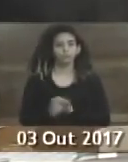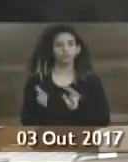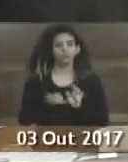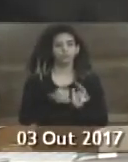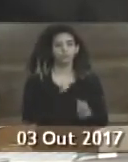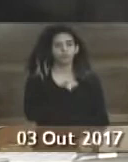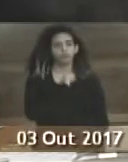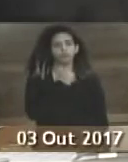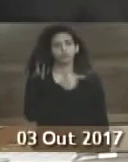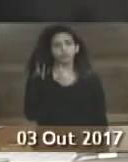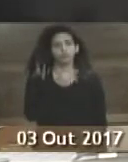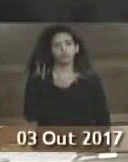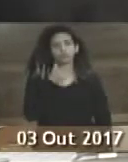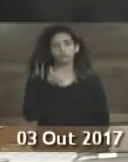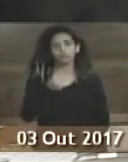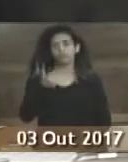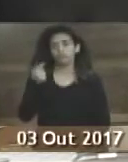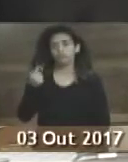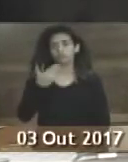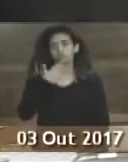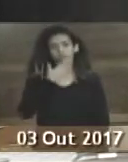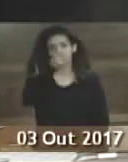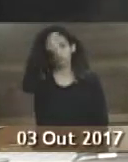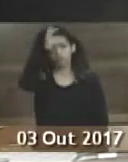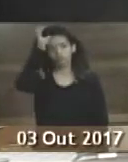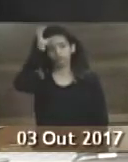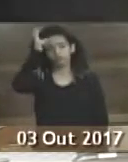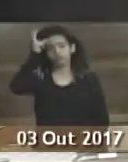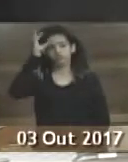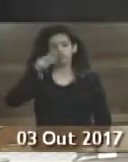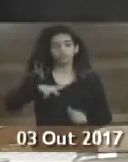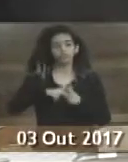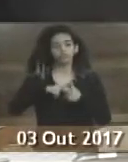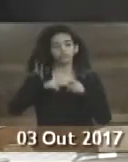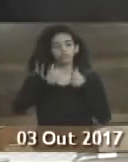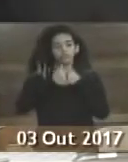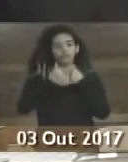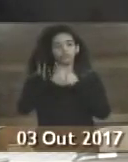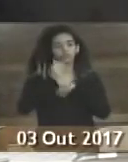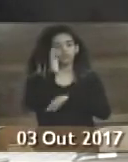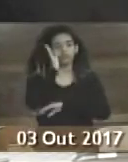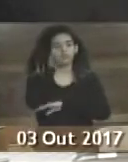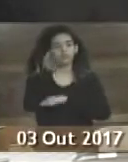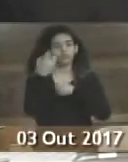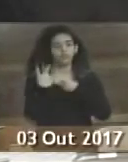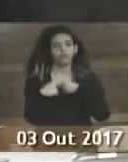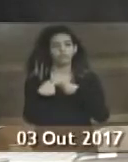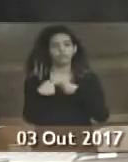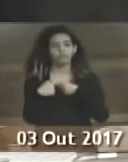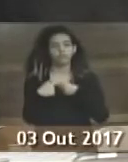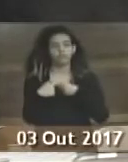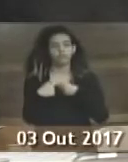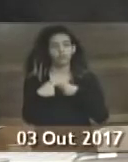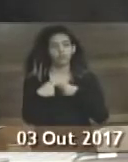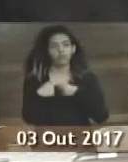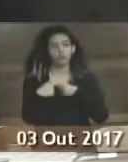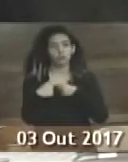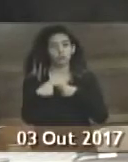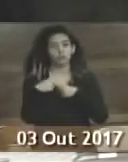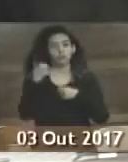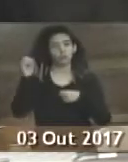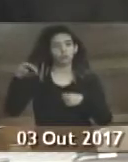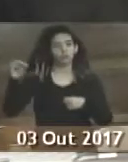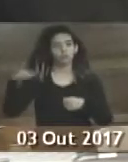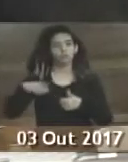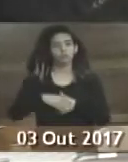Indicação número 2.837/17, indicando ao prefeito a reforma do abrigo de passageiros na Avenida Antônio Betou da Silva Jordão, em frente ao campo do Independente, no bairro